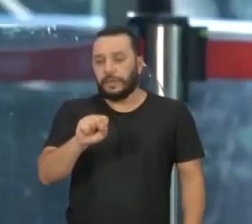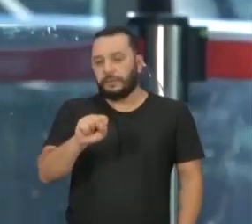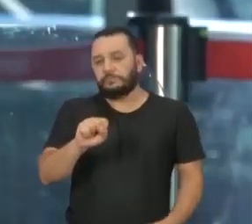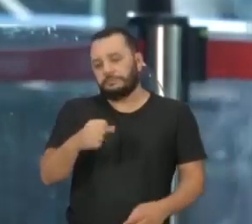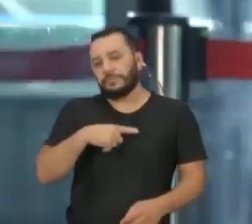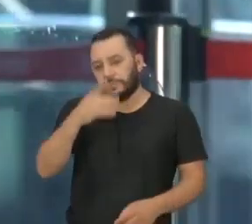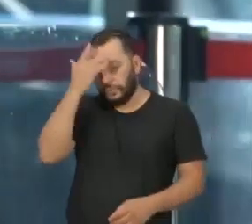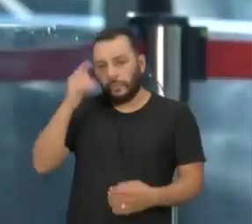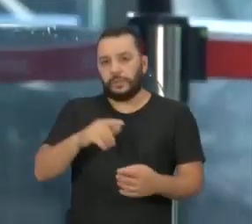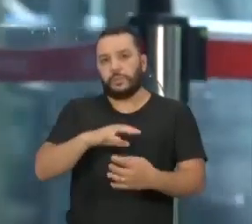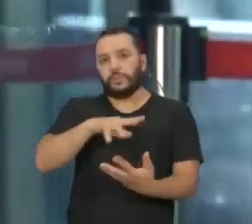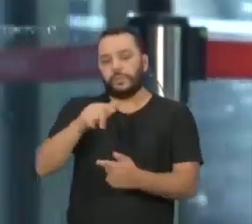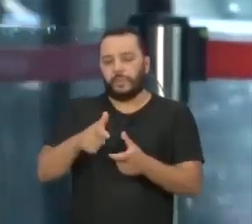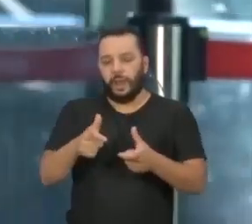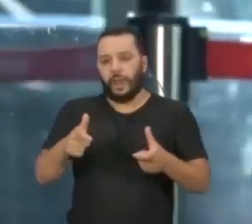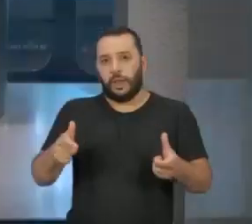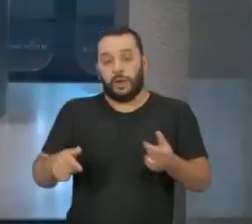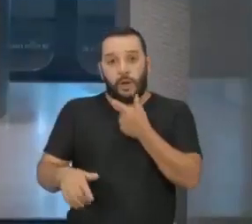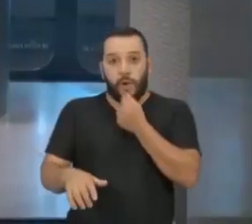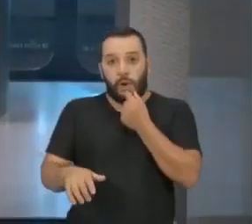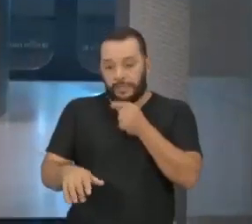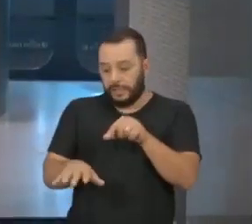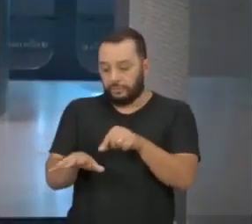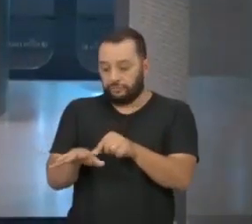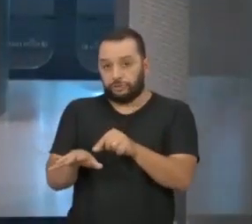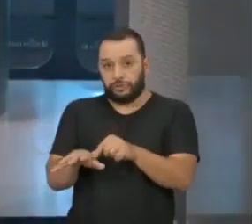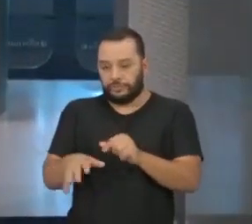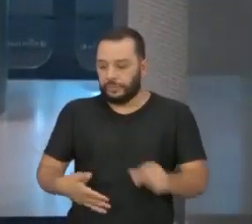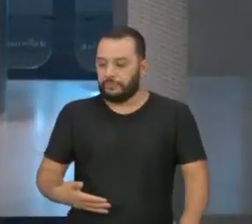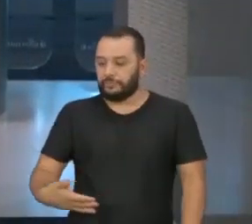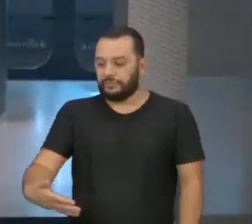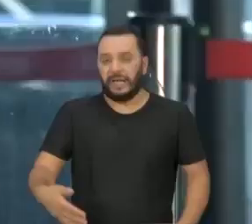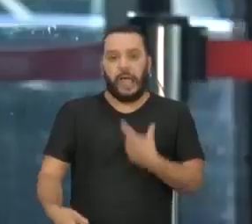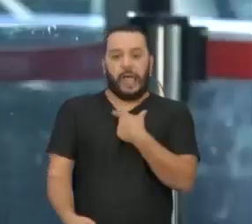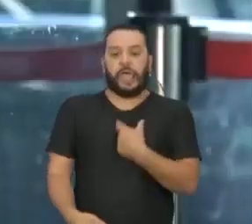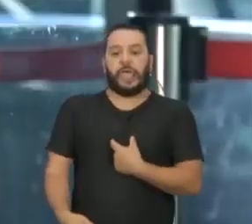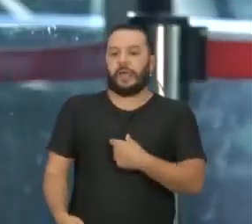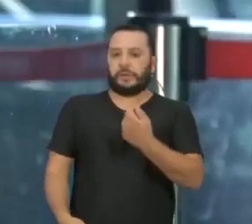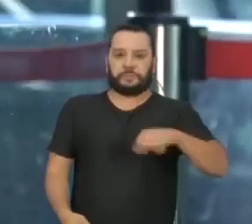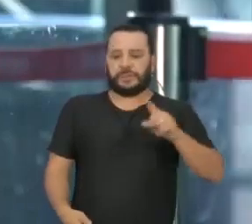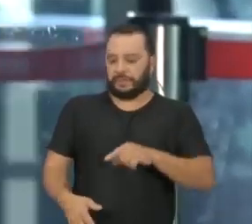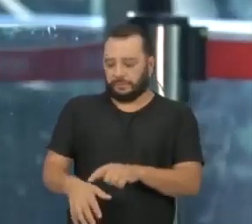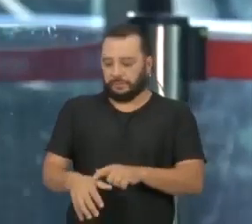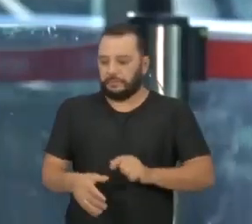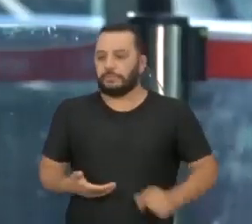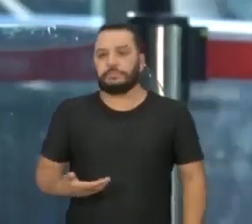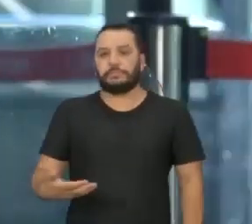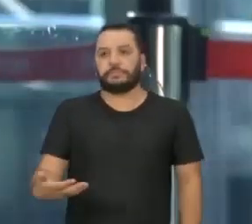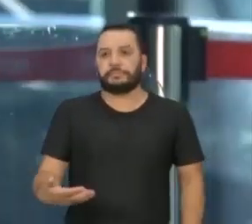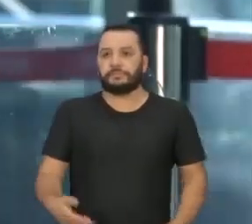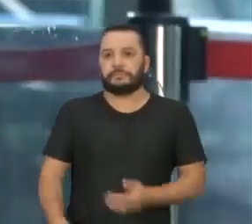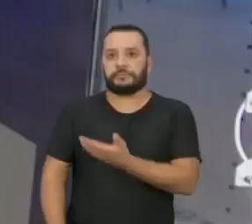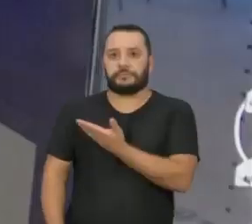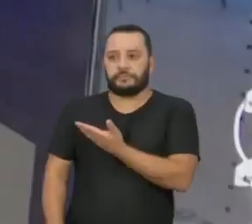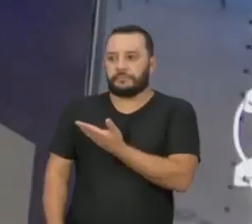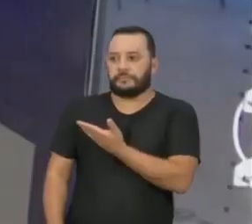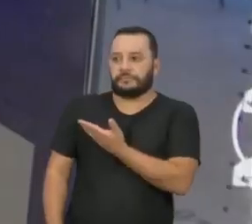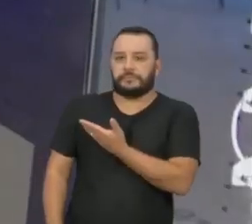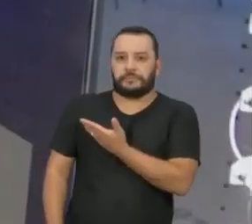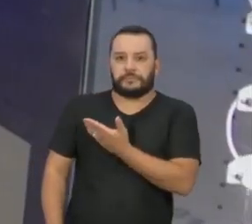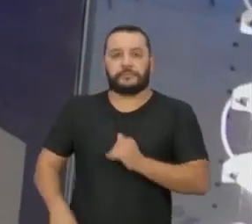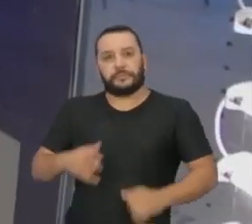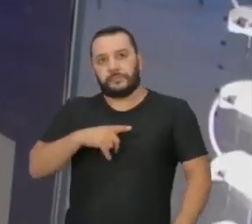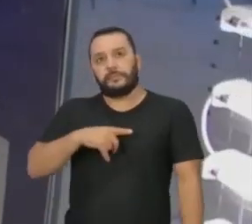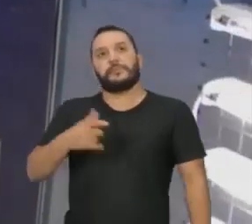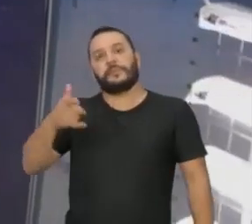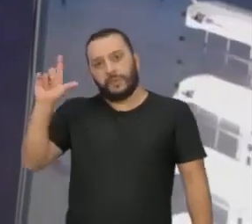catraca eletrônica sem utilizar nenhum cartão ou recurso de biometria, com um simples movimento de mão. Este outro entra